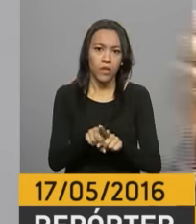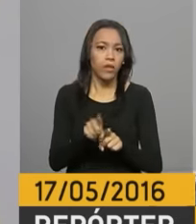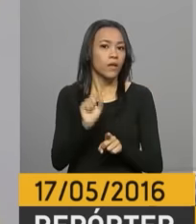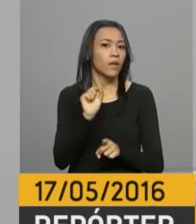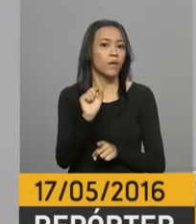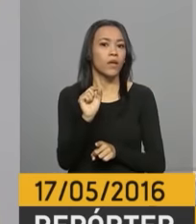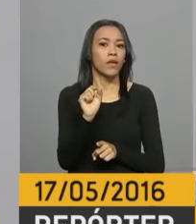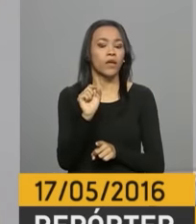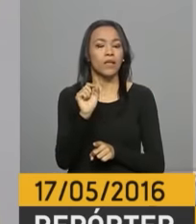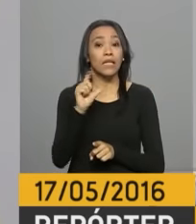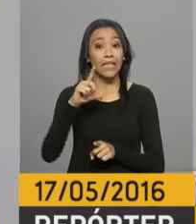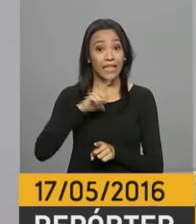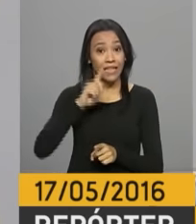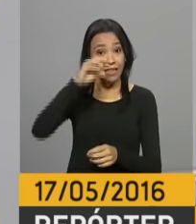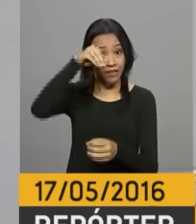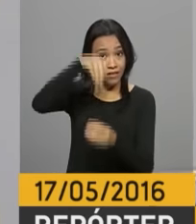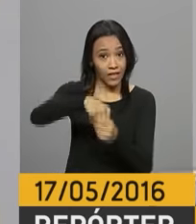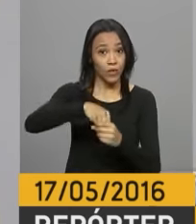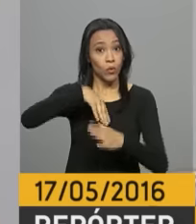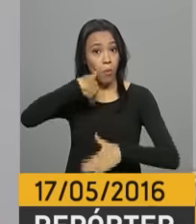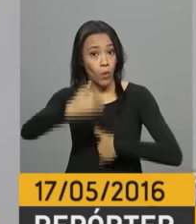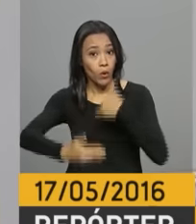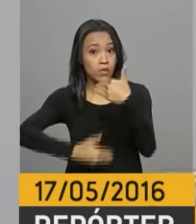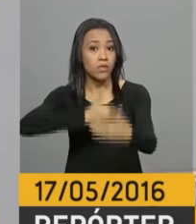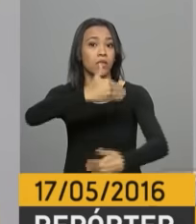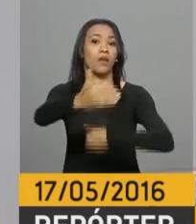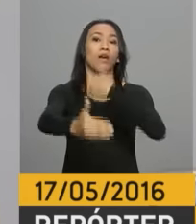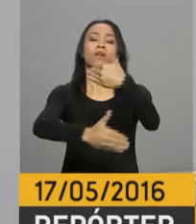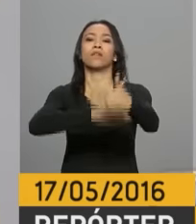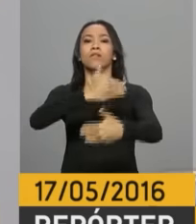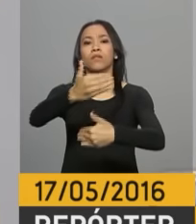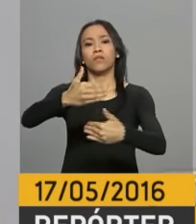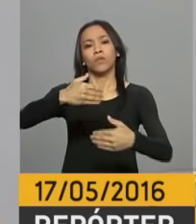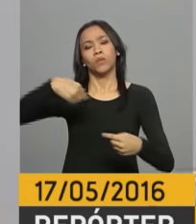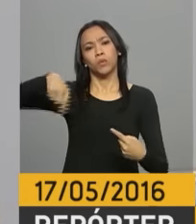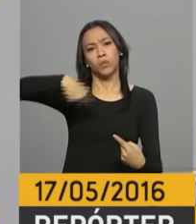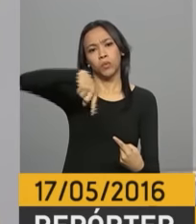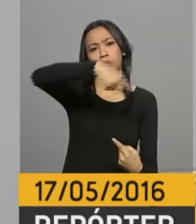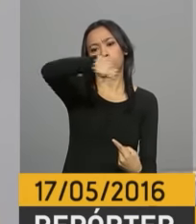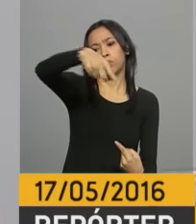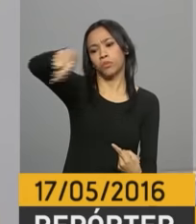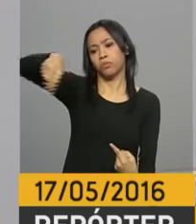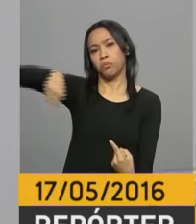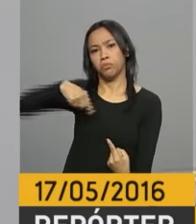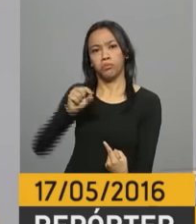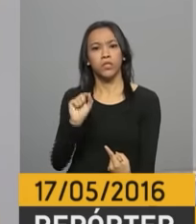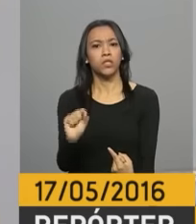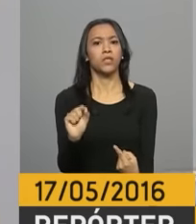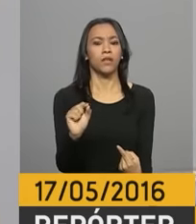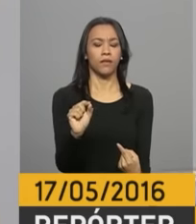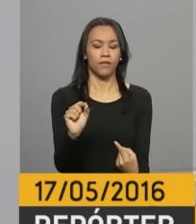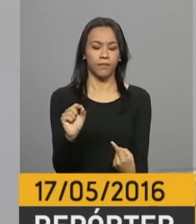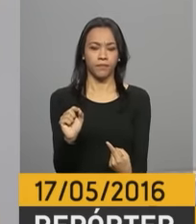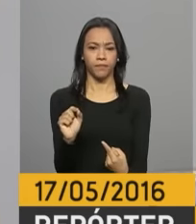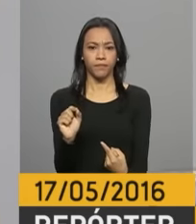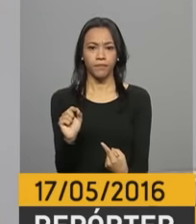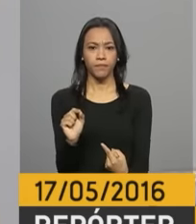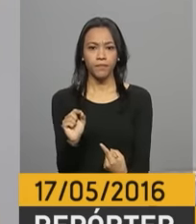processo cíclico, até uma contração de atividade, o que seria um